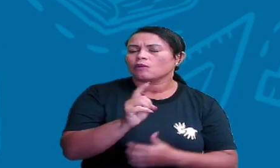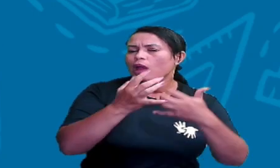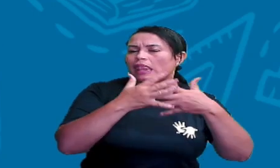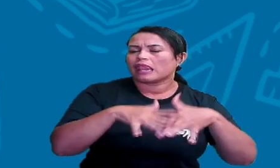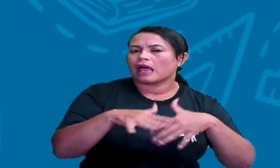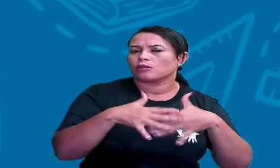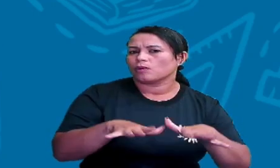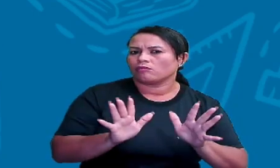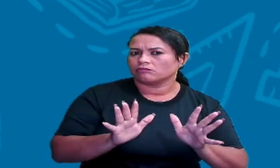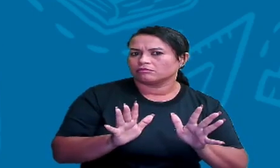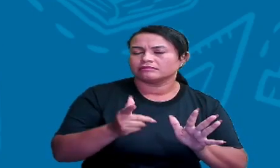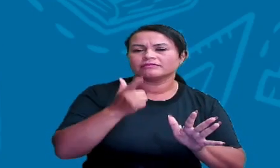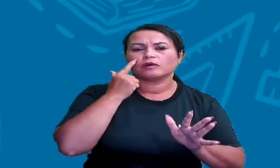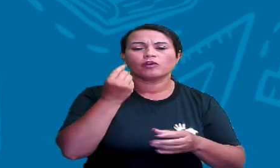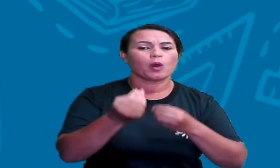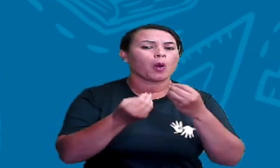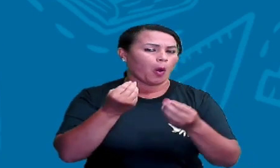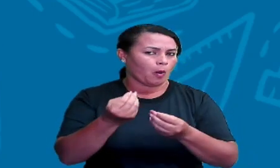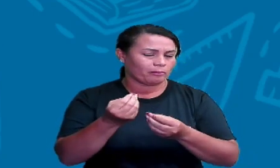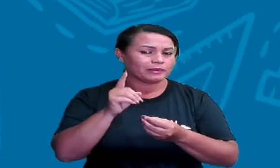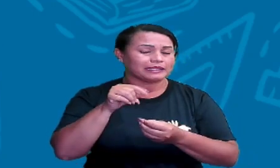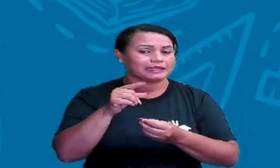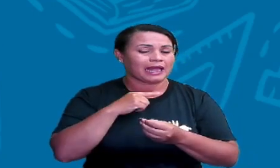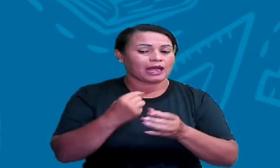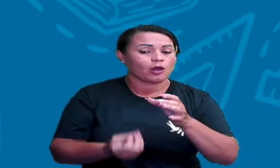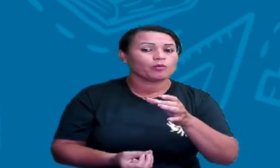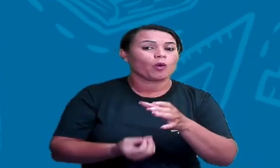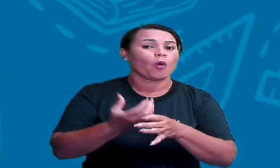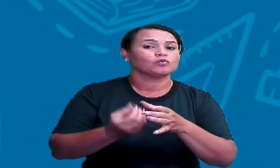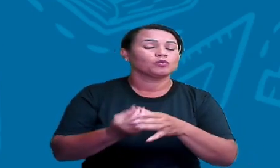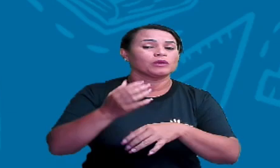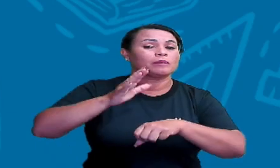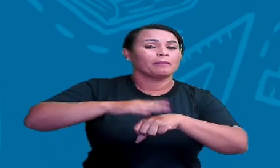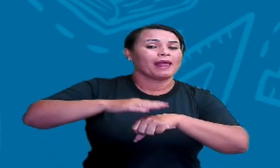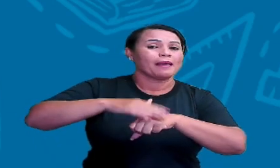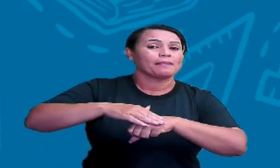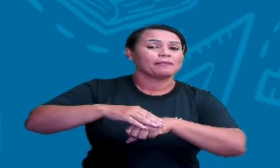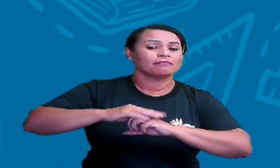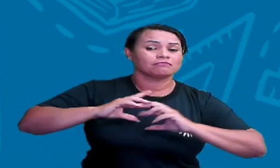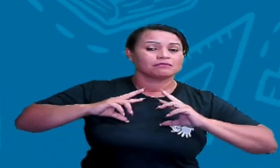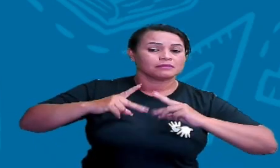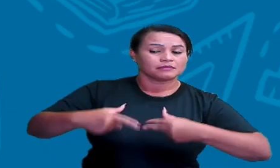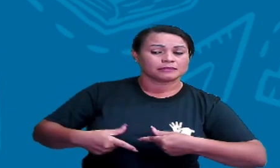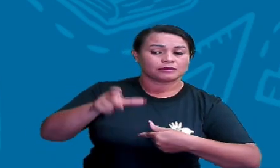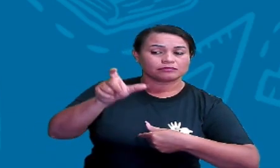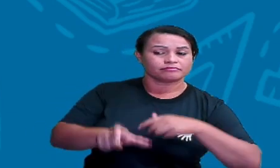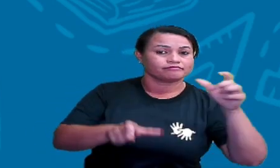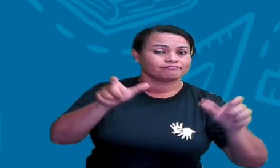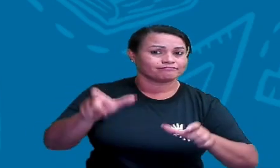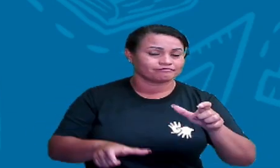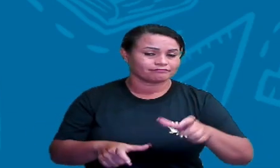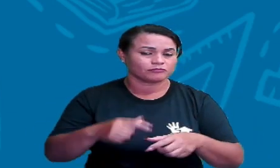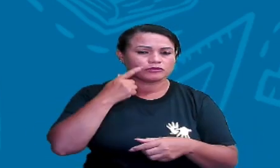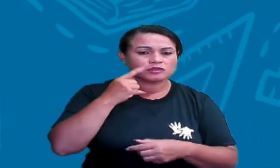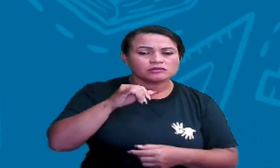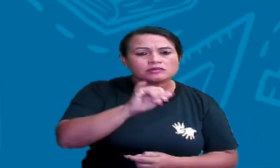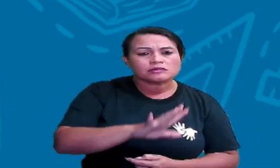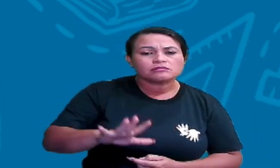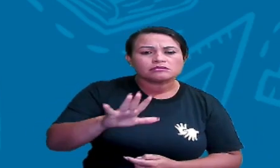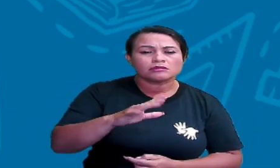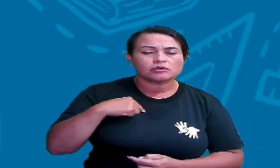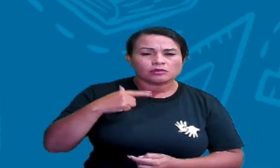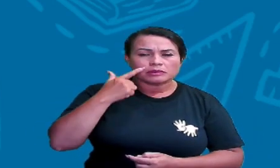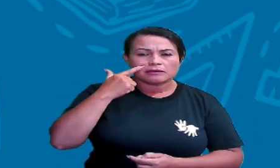Artificial, o que não é natural, o que é construído pelo homem, né? E aí, na base da imagem, você está vendo